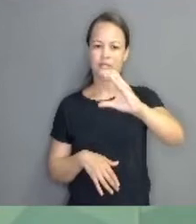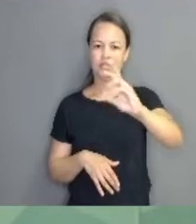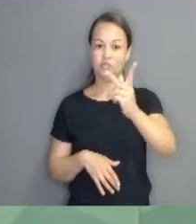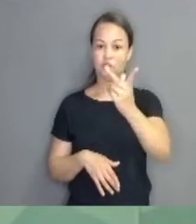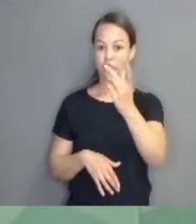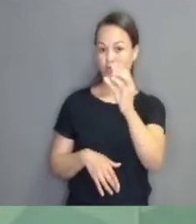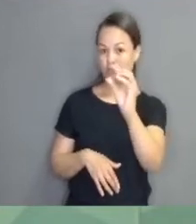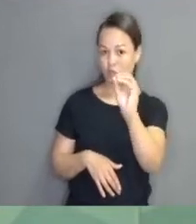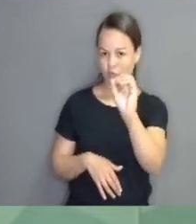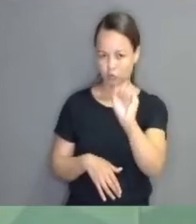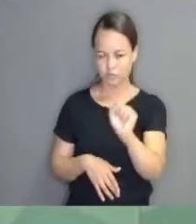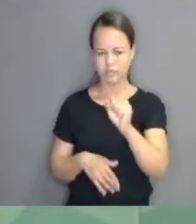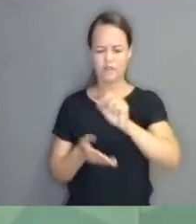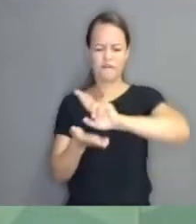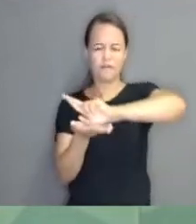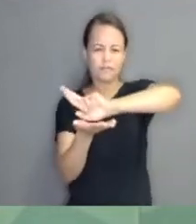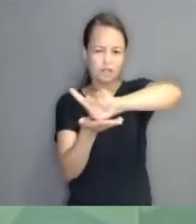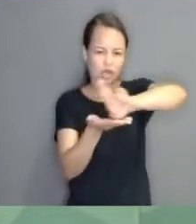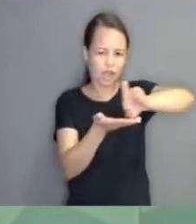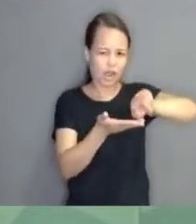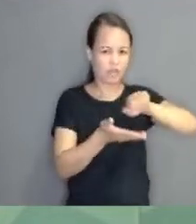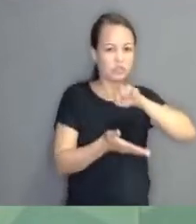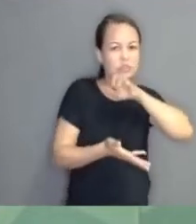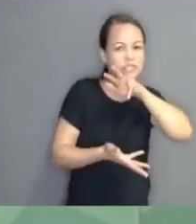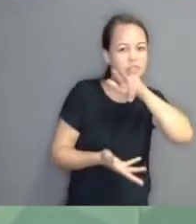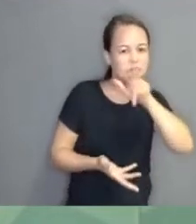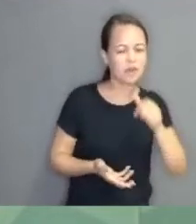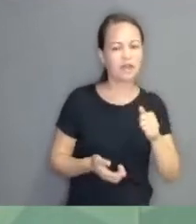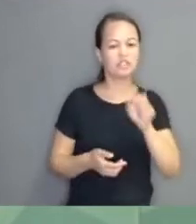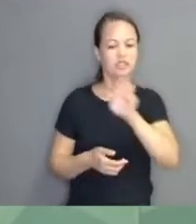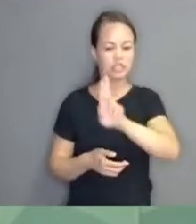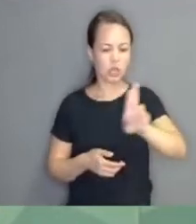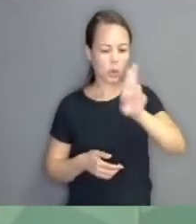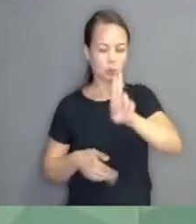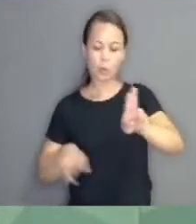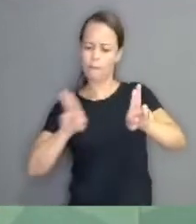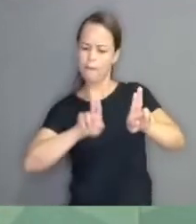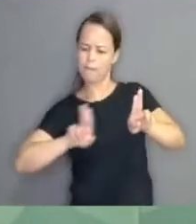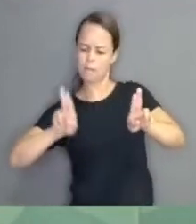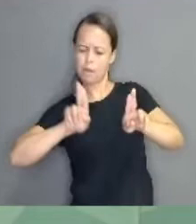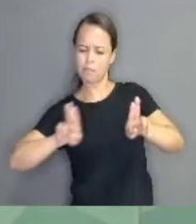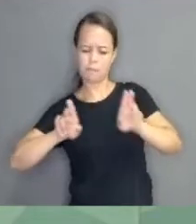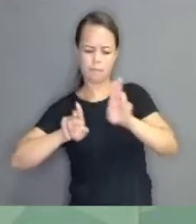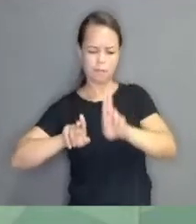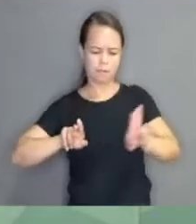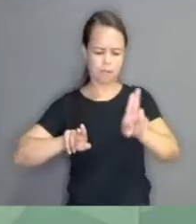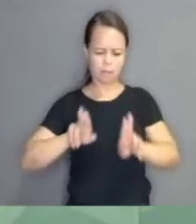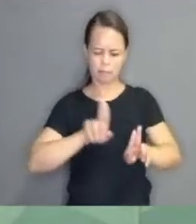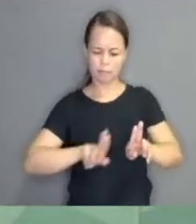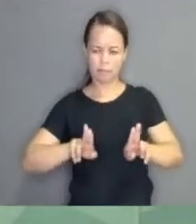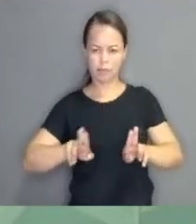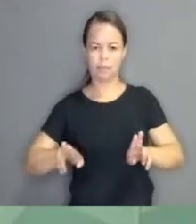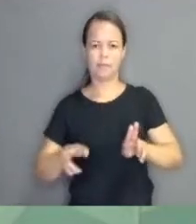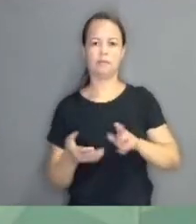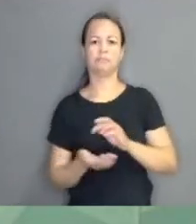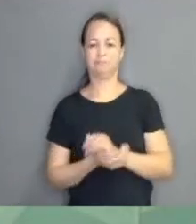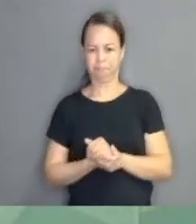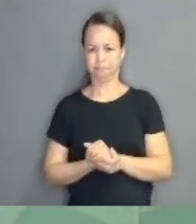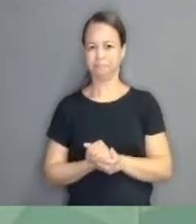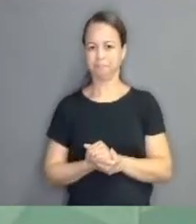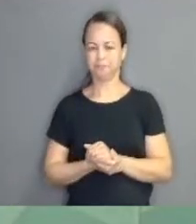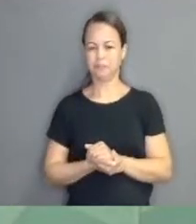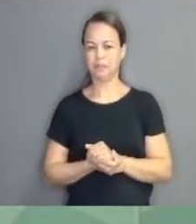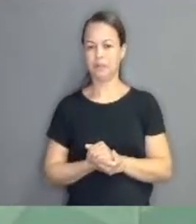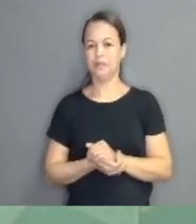vários bichos né que tem um nome que rima com o nome de outros animais a